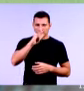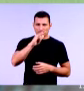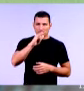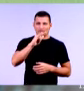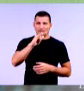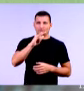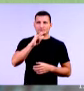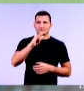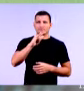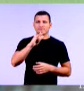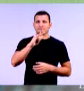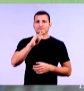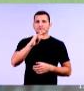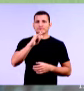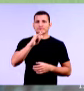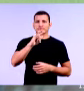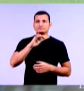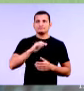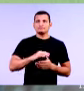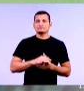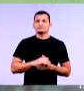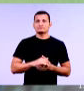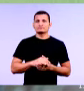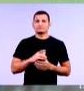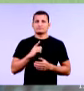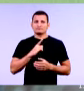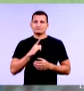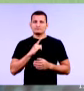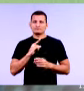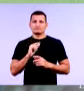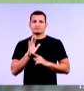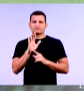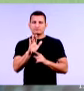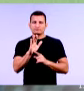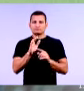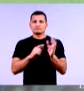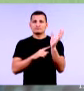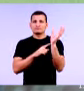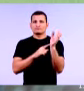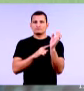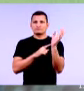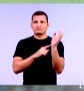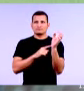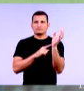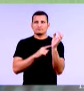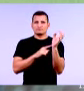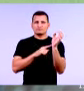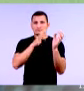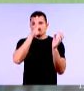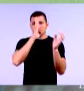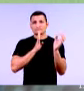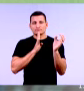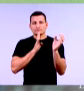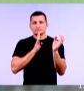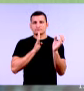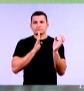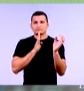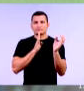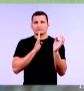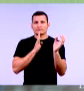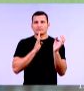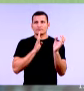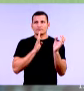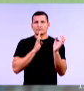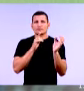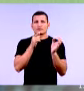Teixeira, no, lá no Jorge Teixeira, oferecido serviço de acesso à internet gratuito. Esse serviço, então, você quando